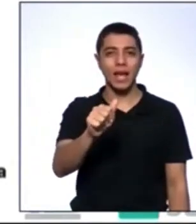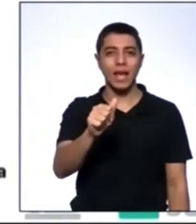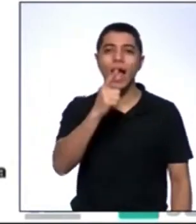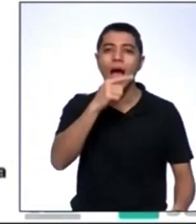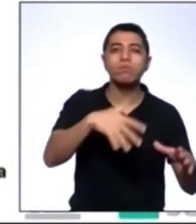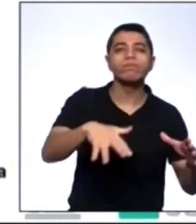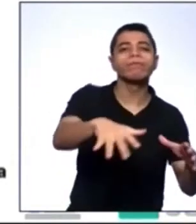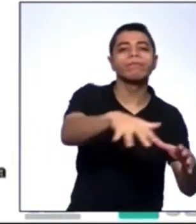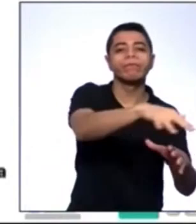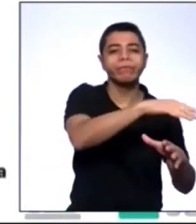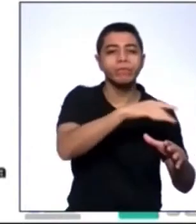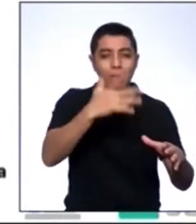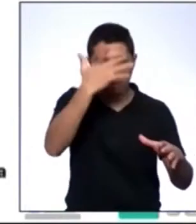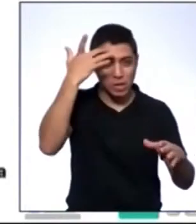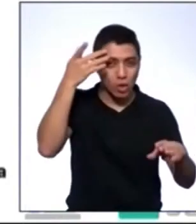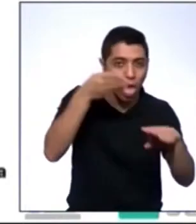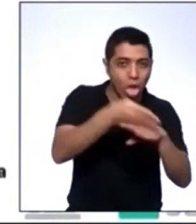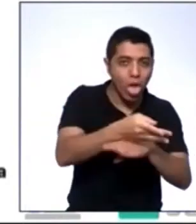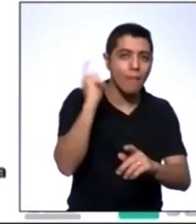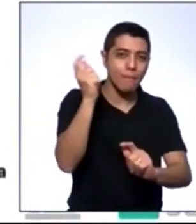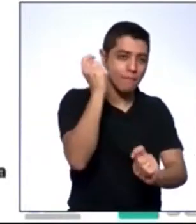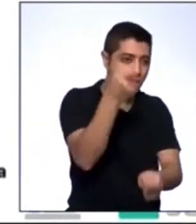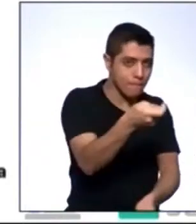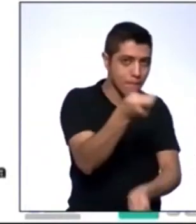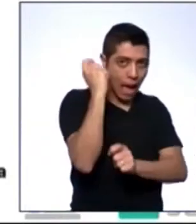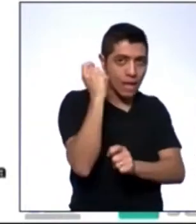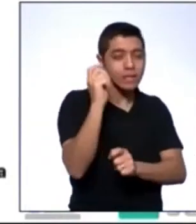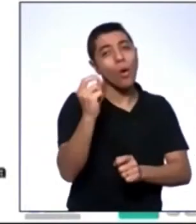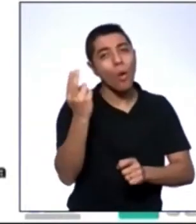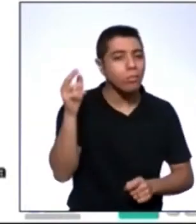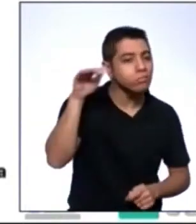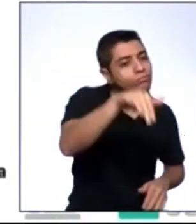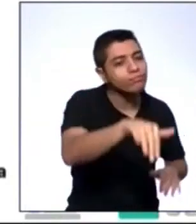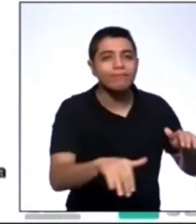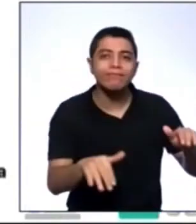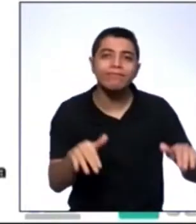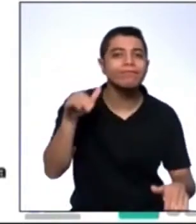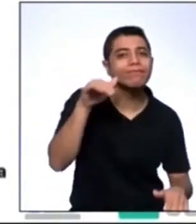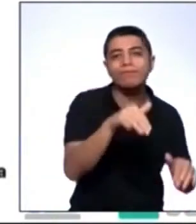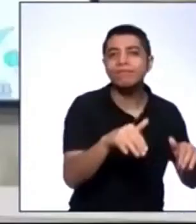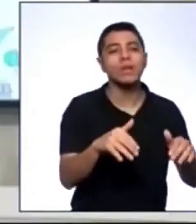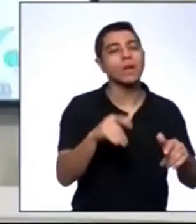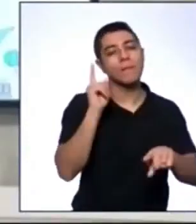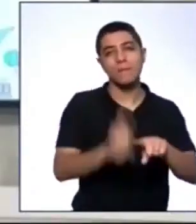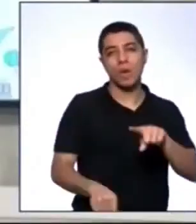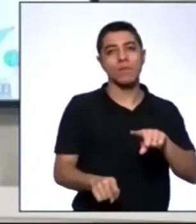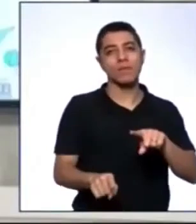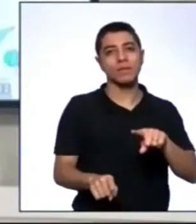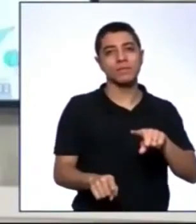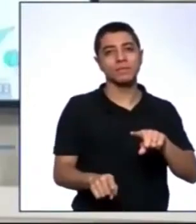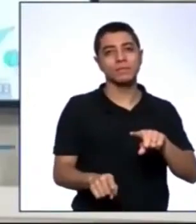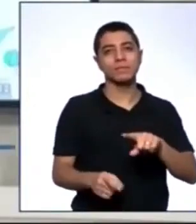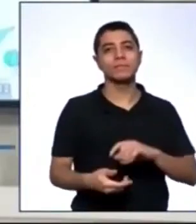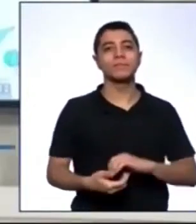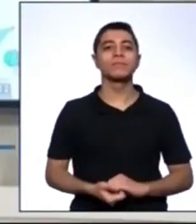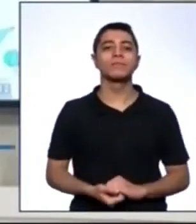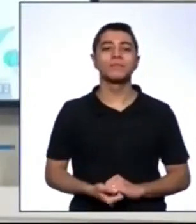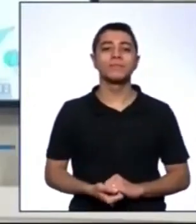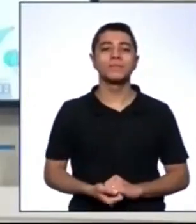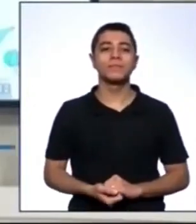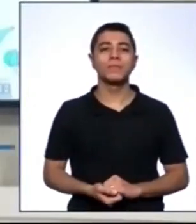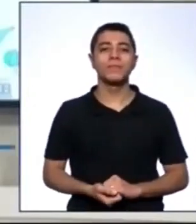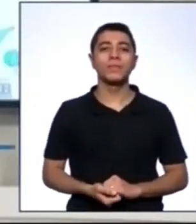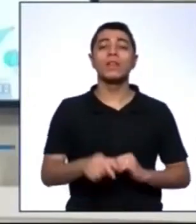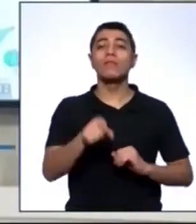permitidas. Para evitar a ocorrência desse fenômeno em lagos, deve-se, volta cá. Amiguinho, o que acontece? Você tem que saber o